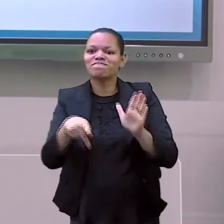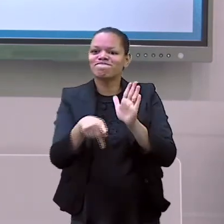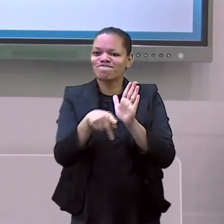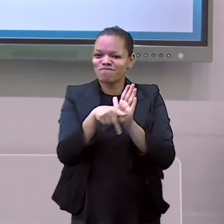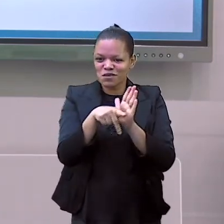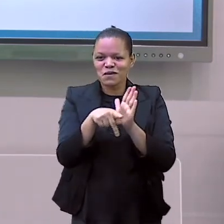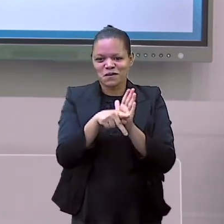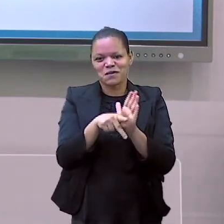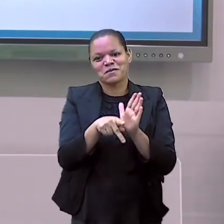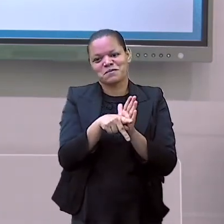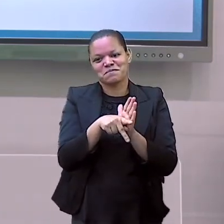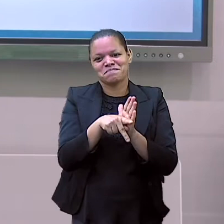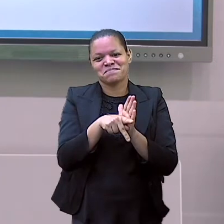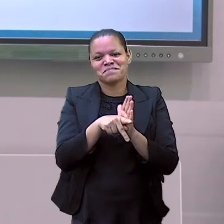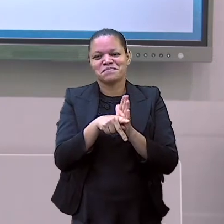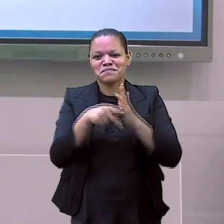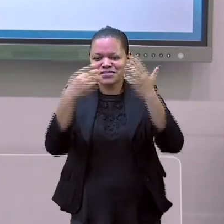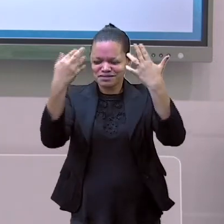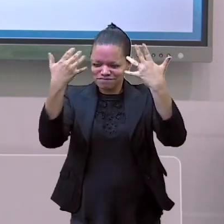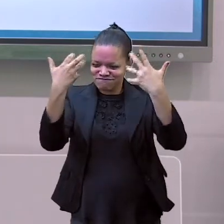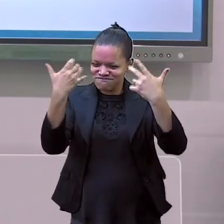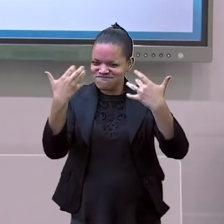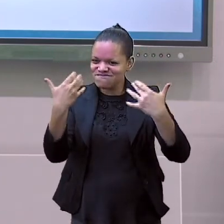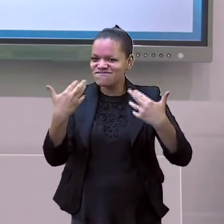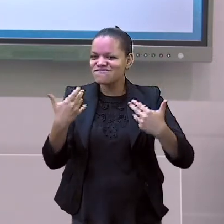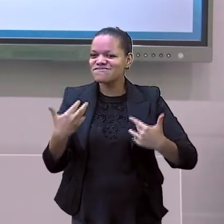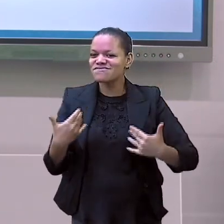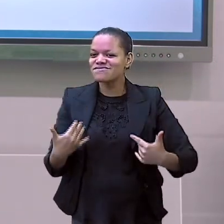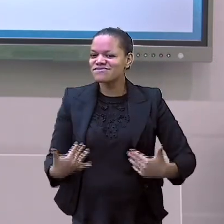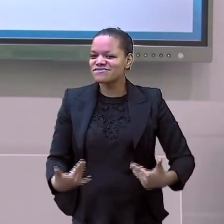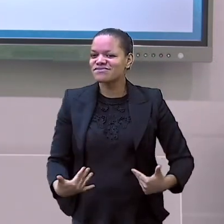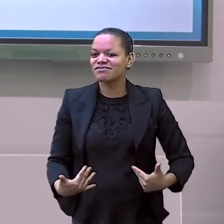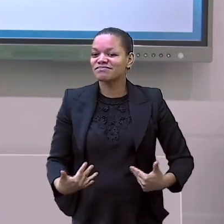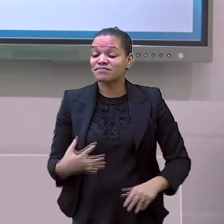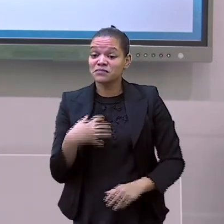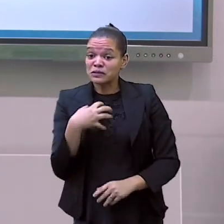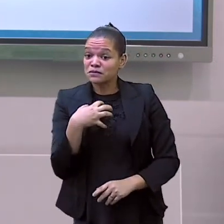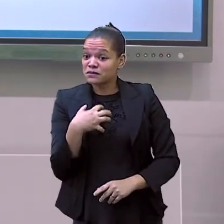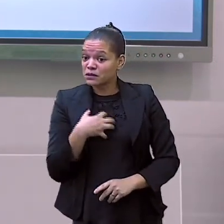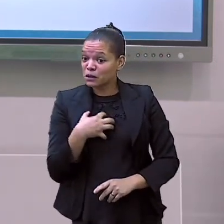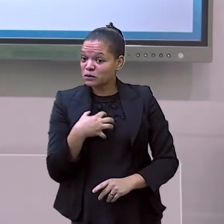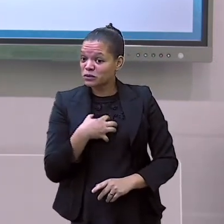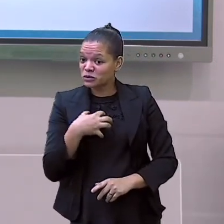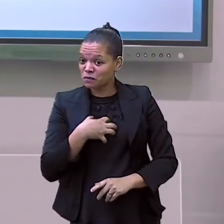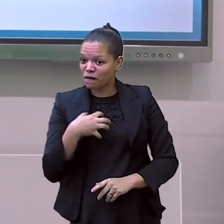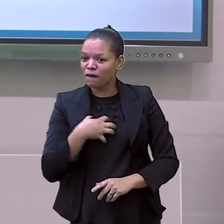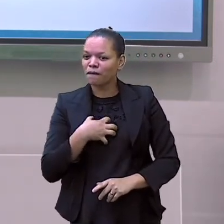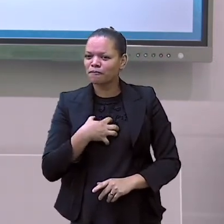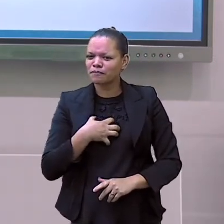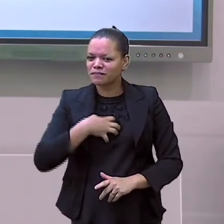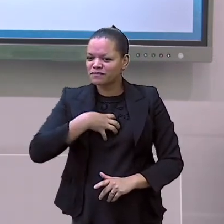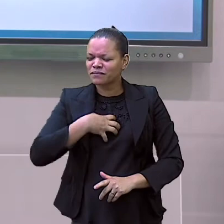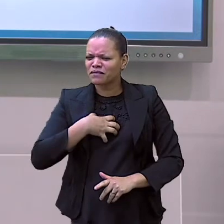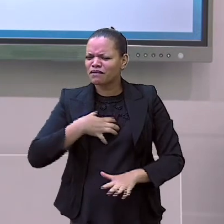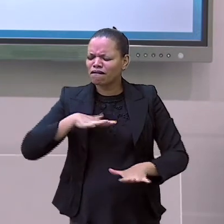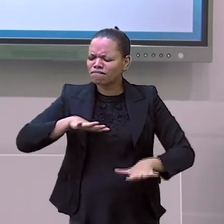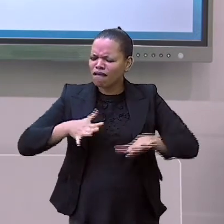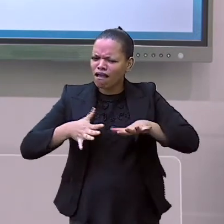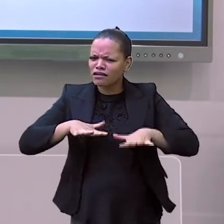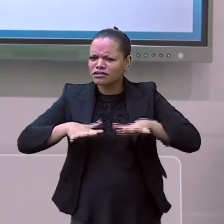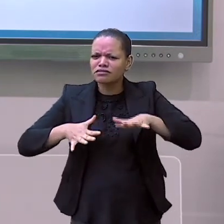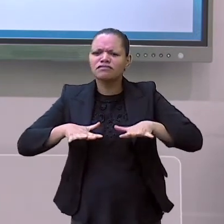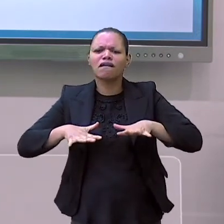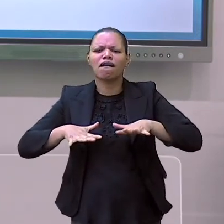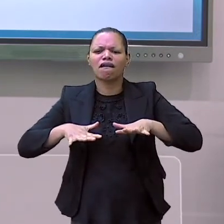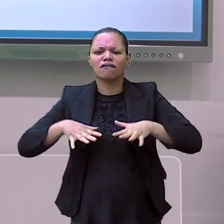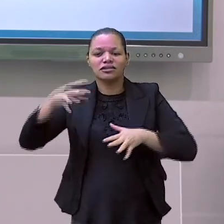Às vezes se sente grande, às vezes se sente pequeno, às vezes é mal criado, às vezes é o quê? É